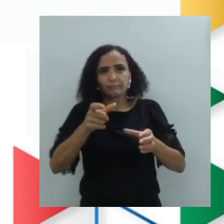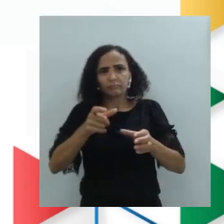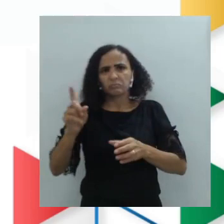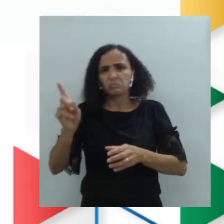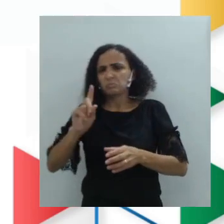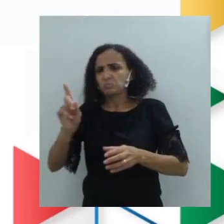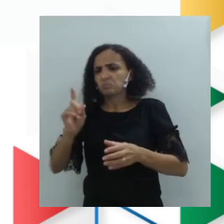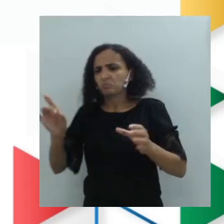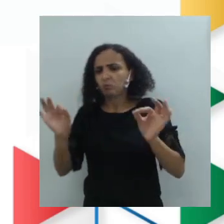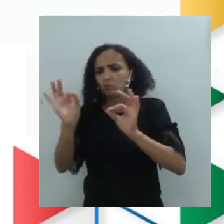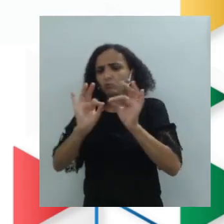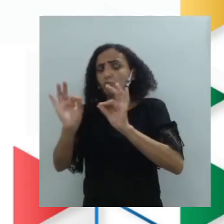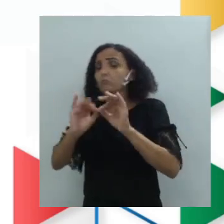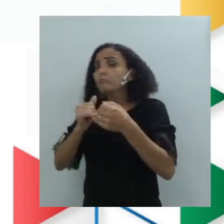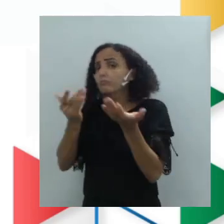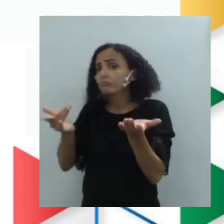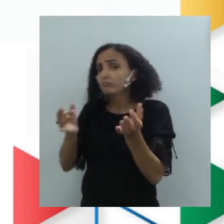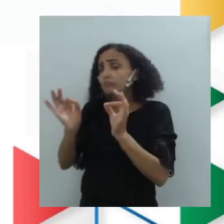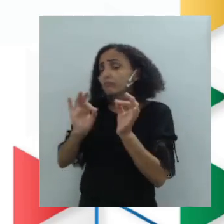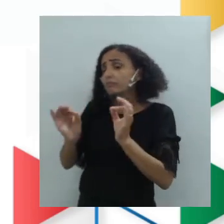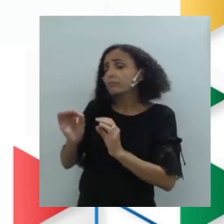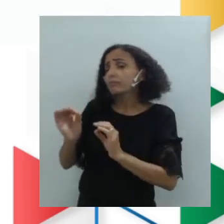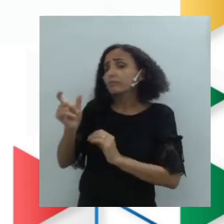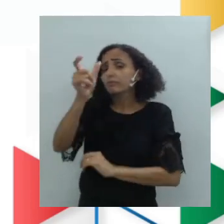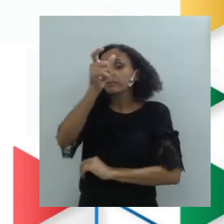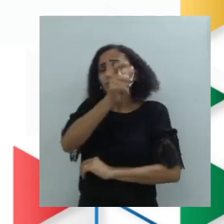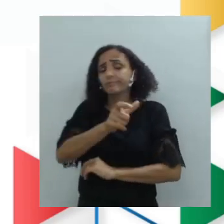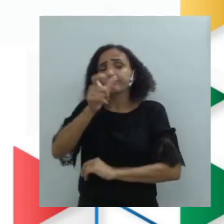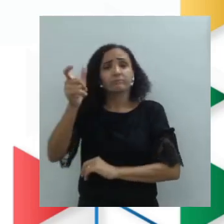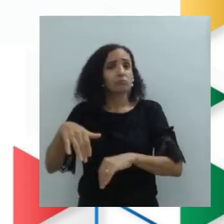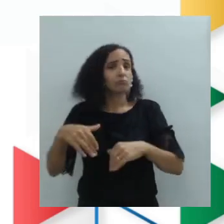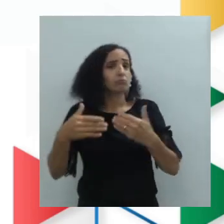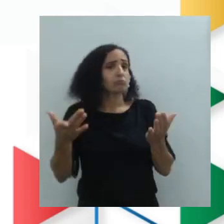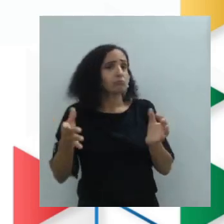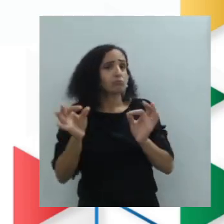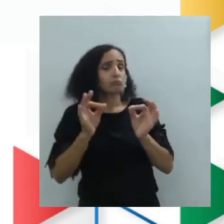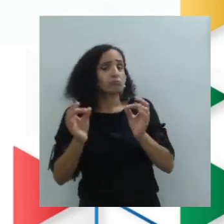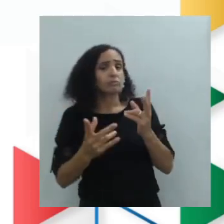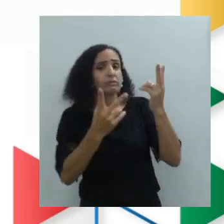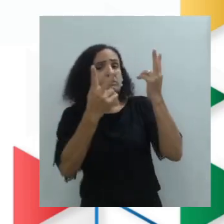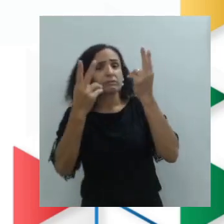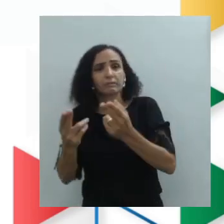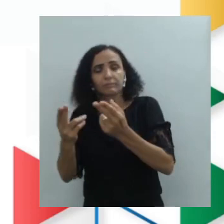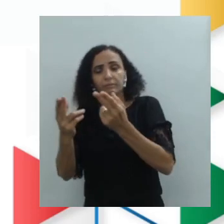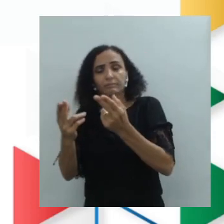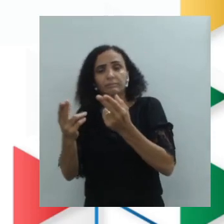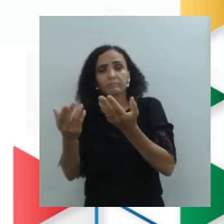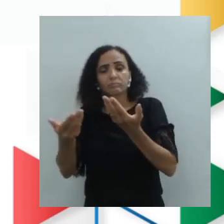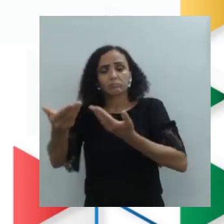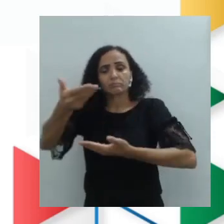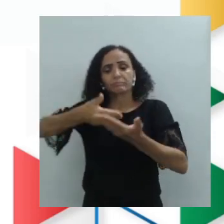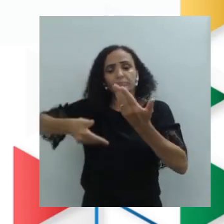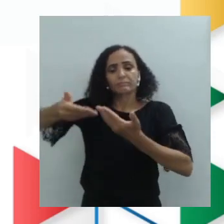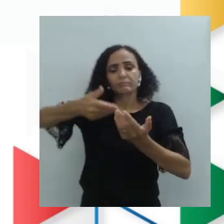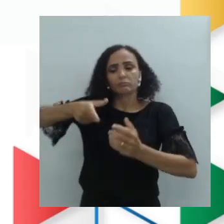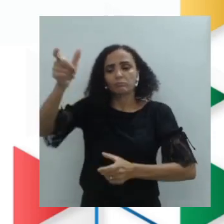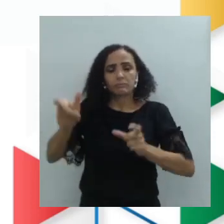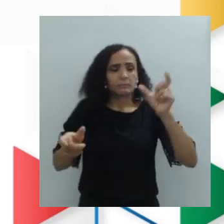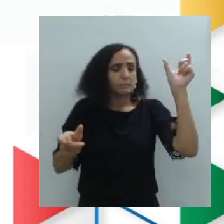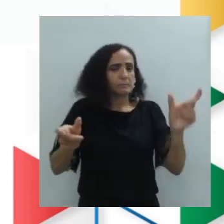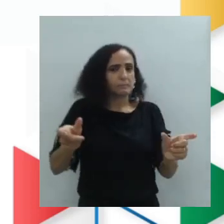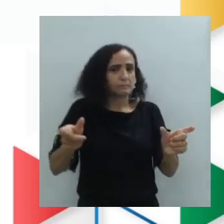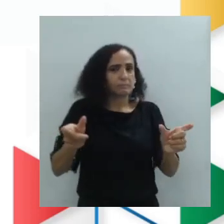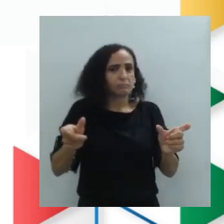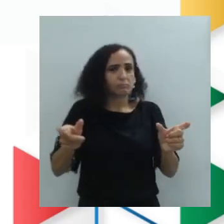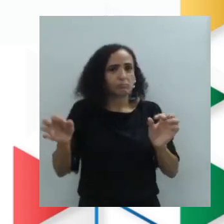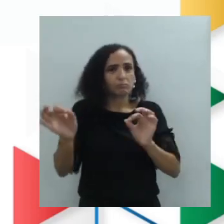de organismos, são só espécies ou é um conjunto de organismos da mesma espécie interagindo entre si. Habitam